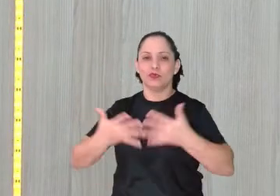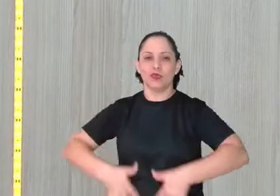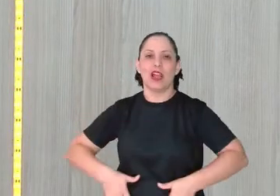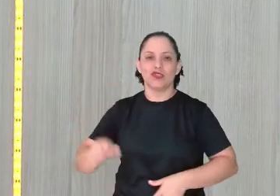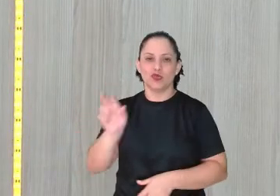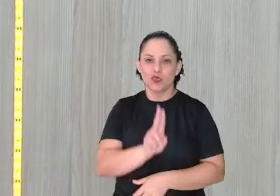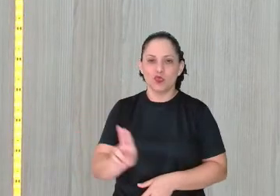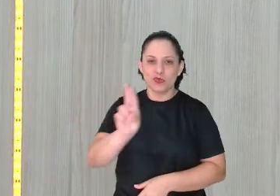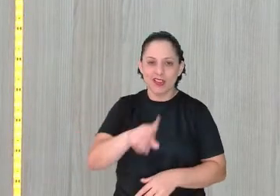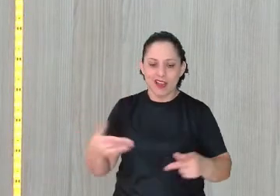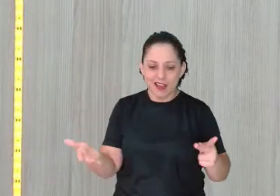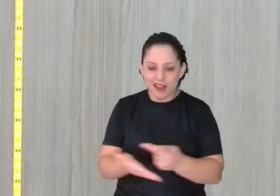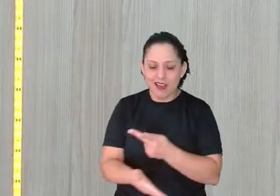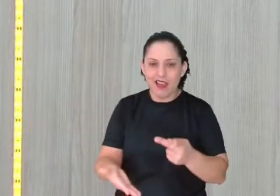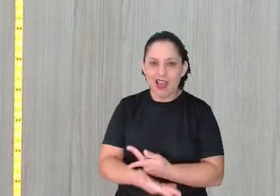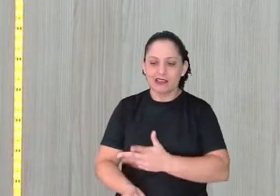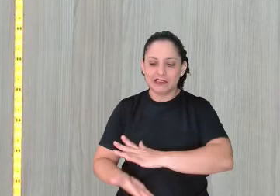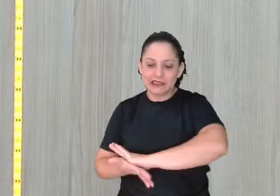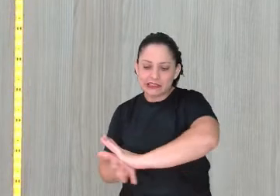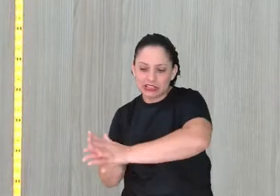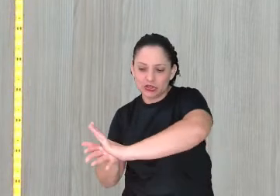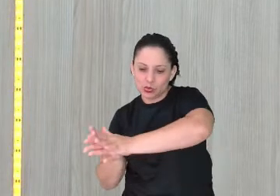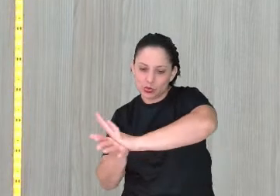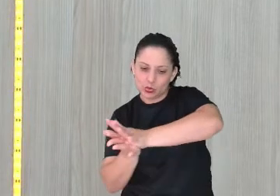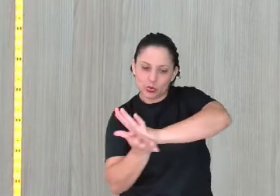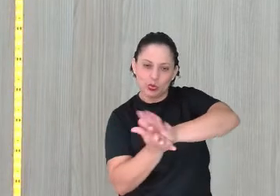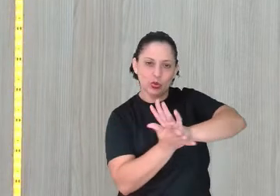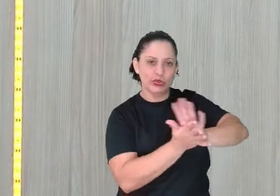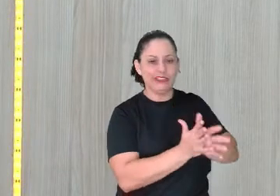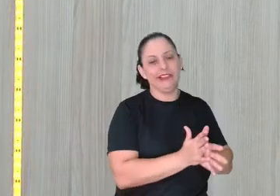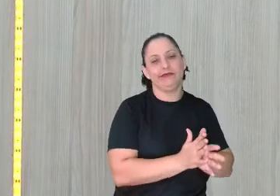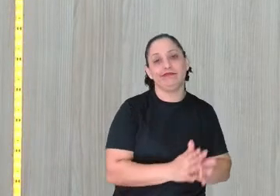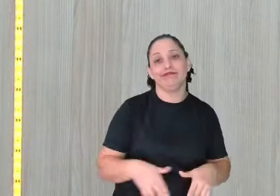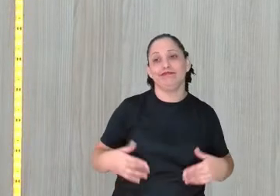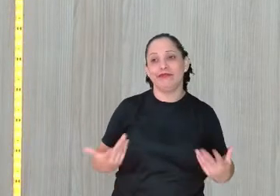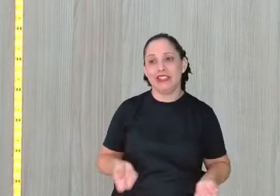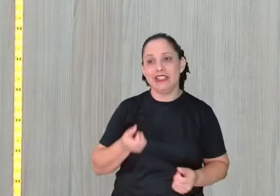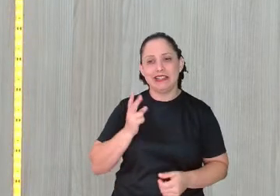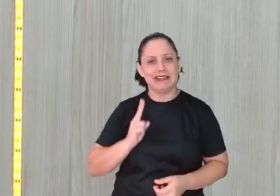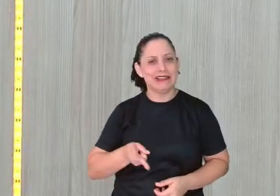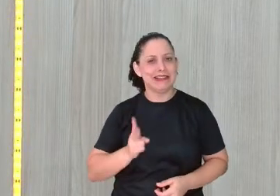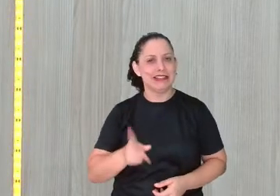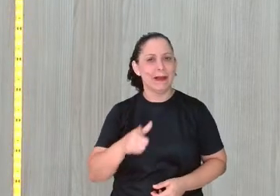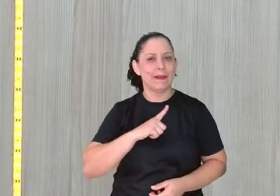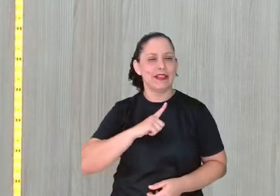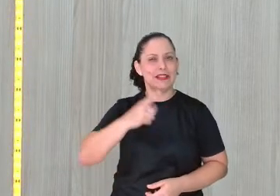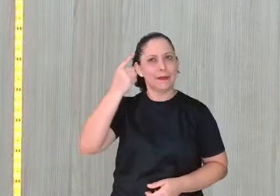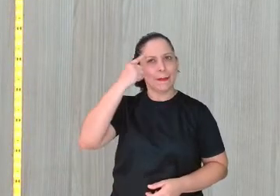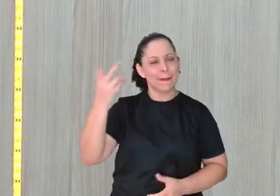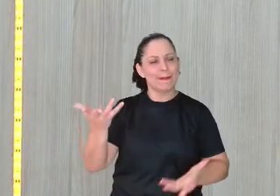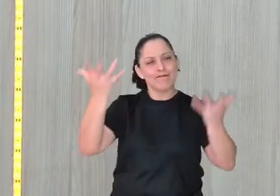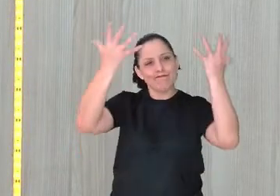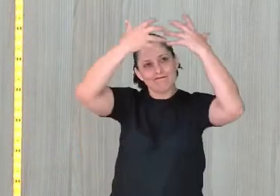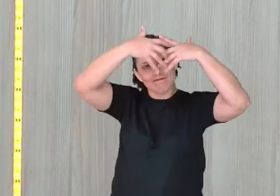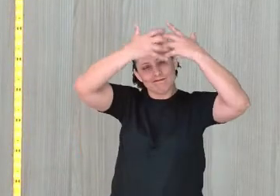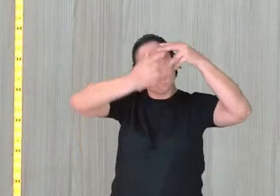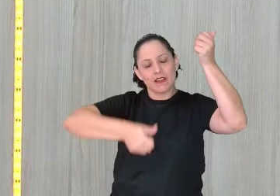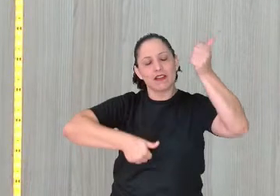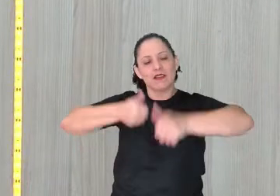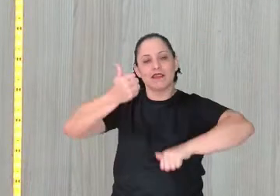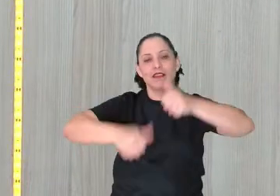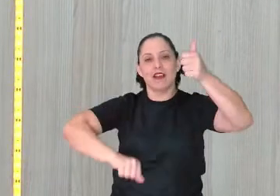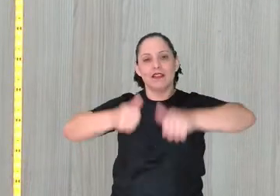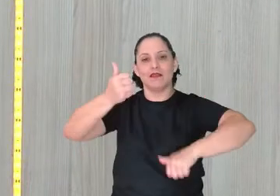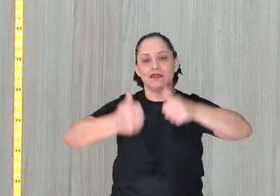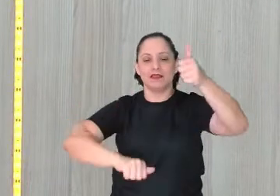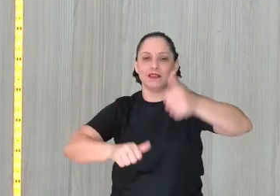forma indevida, e aí sempre a gente traz essa reflexão, né, essa análise aí